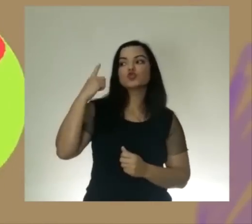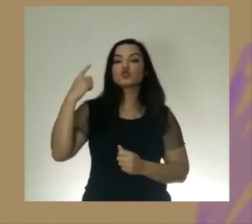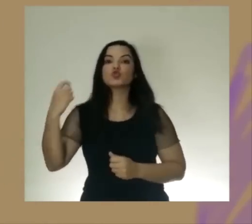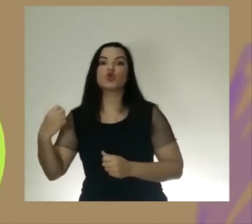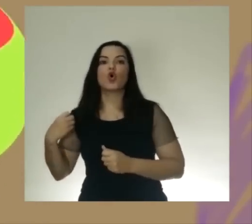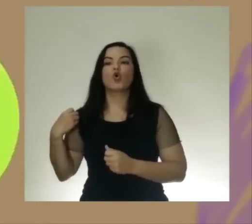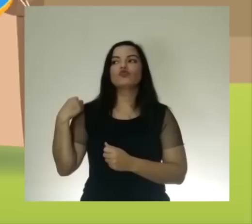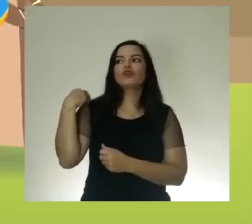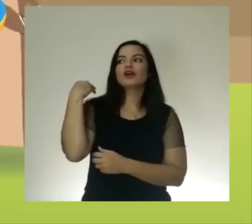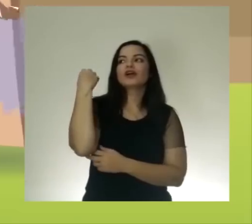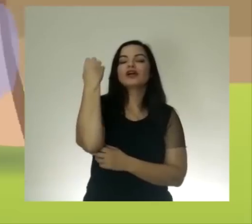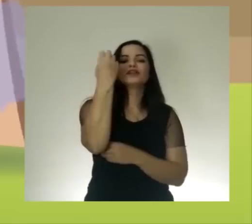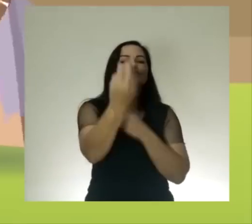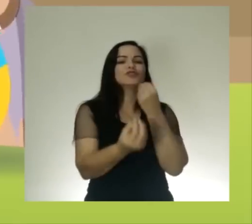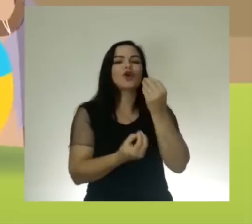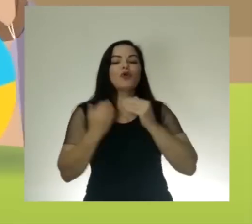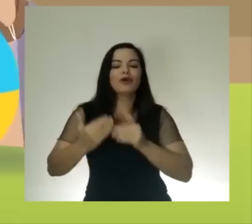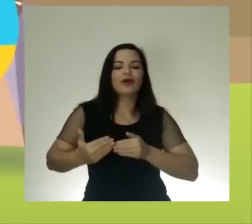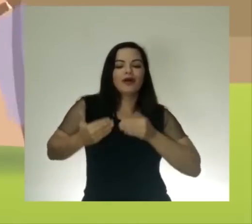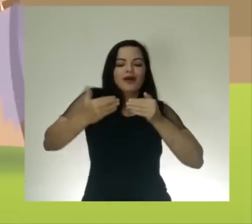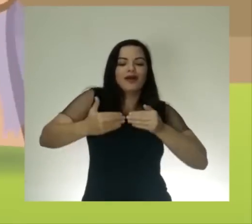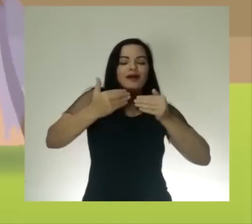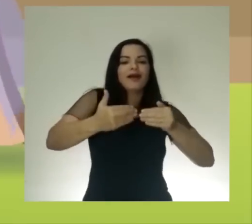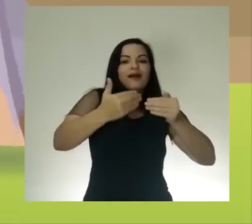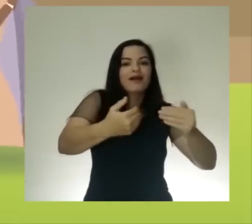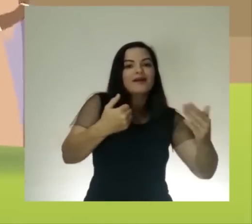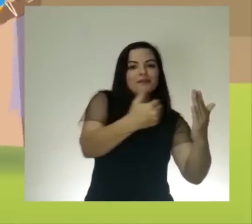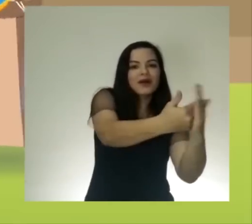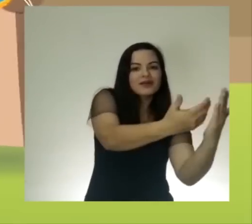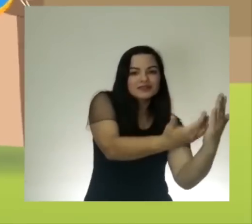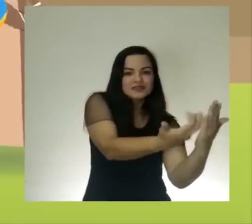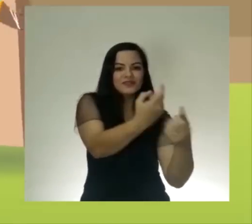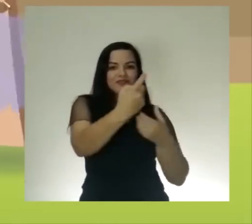Faz eco na caverna. As